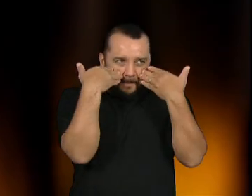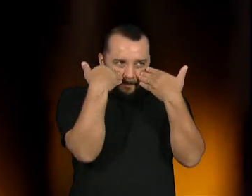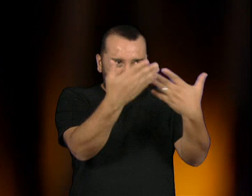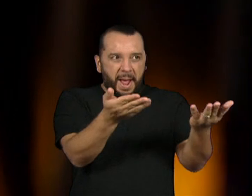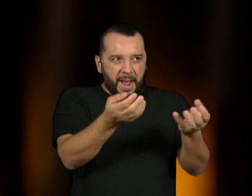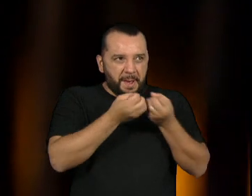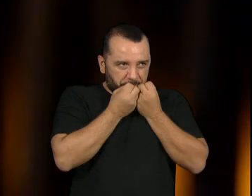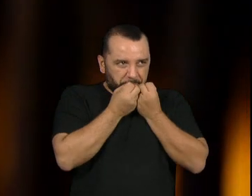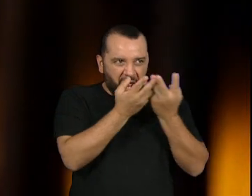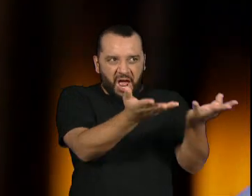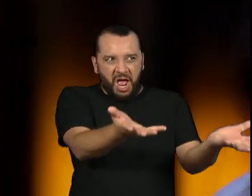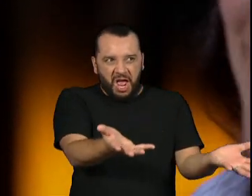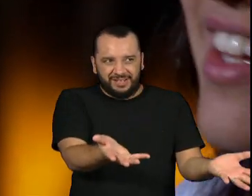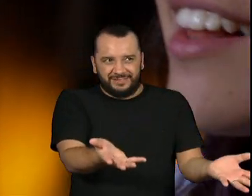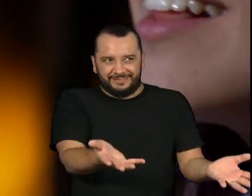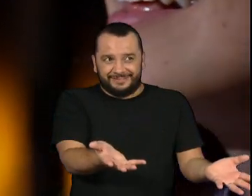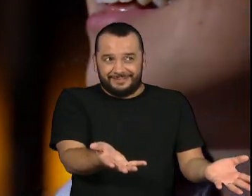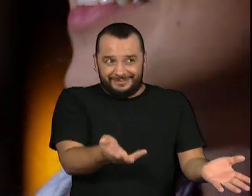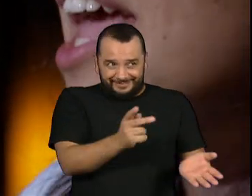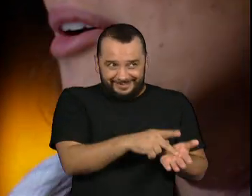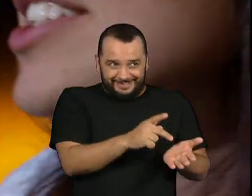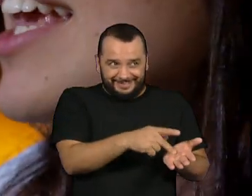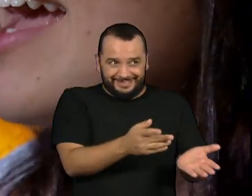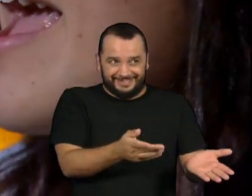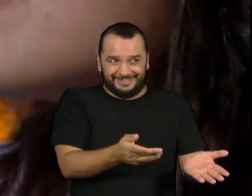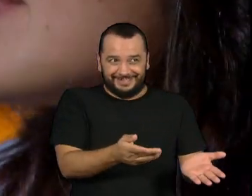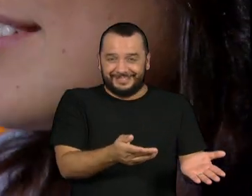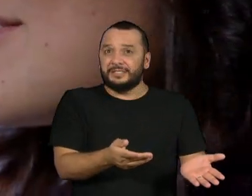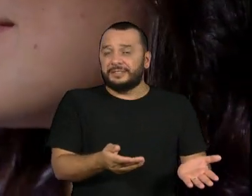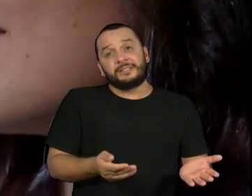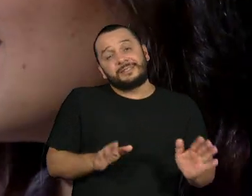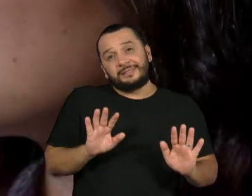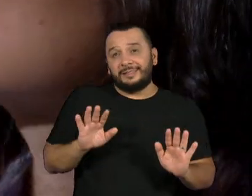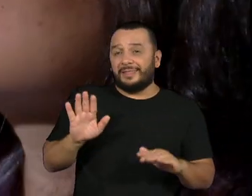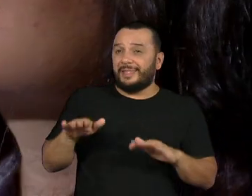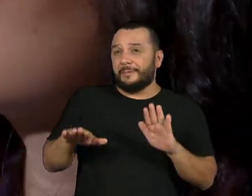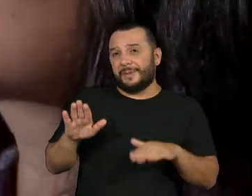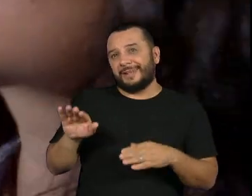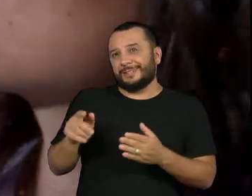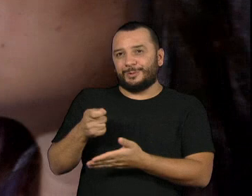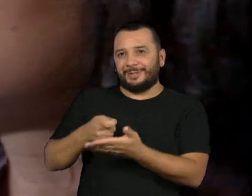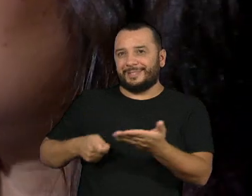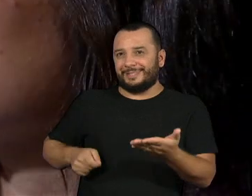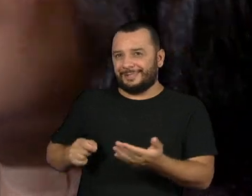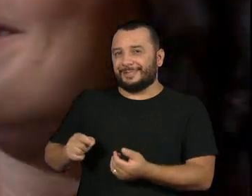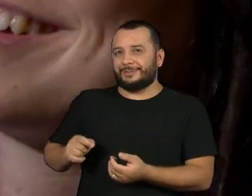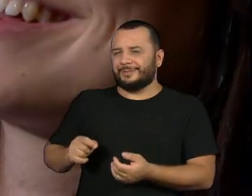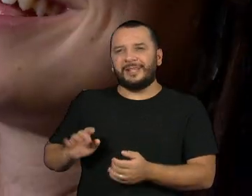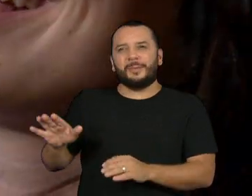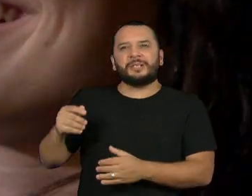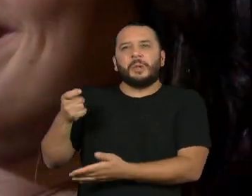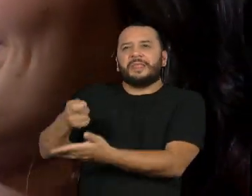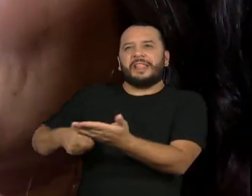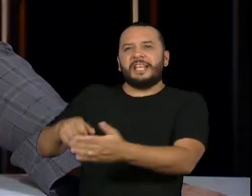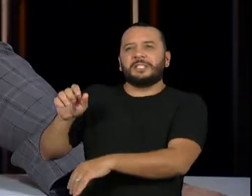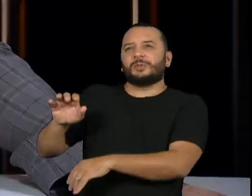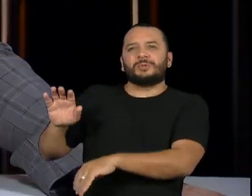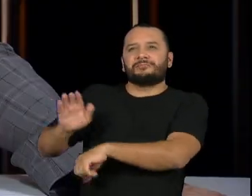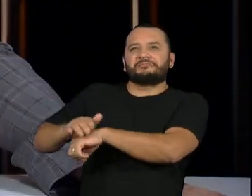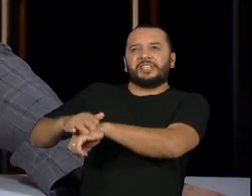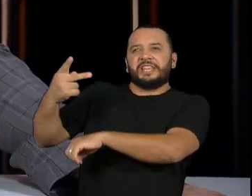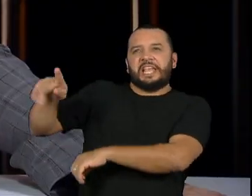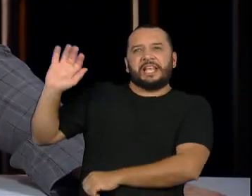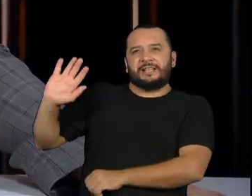Ou você acha que você não é corajosa? Eu acho que é o texto. O texto tem a vida própria dele. Você tá botando pra